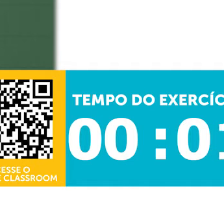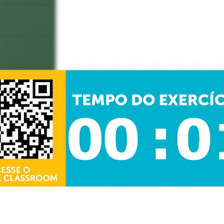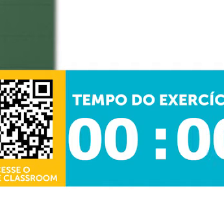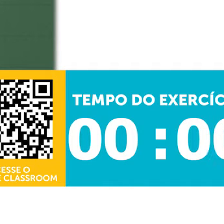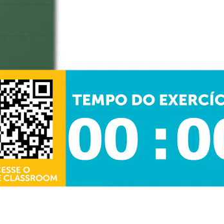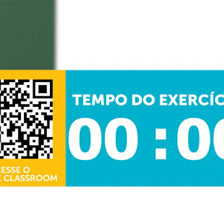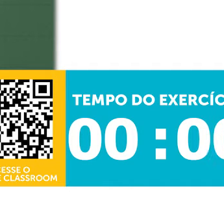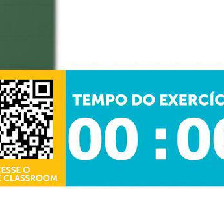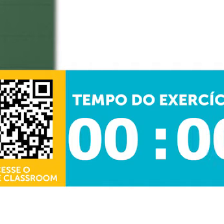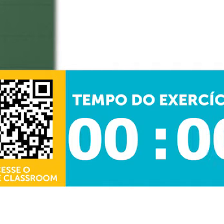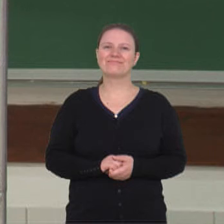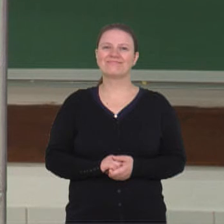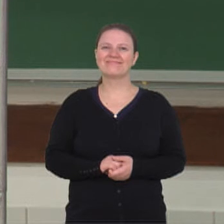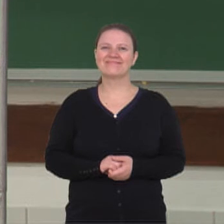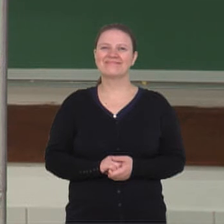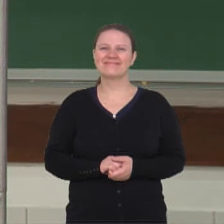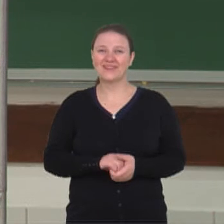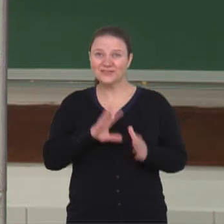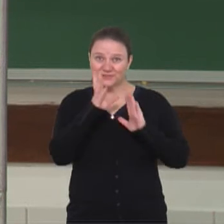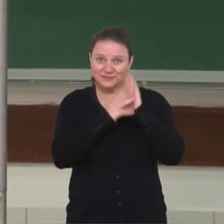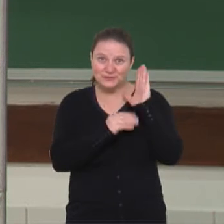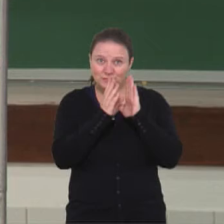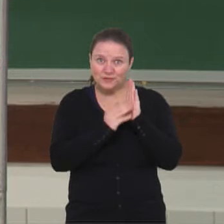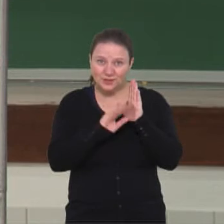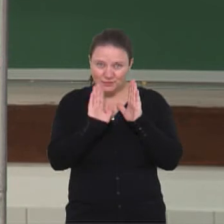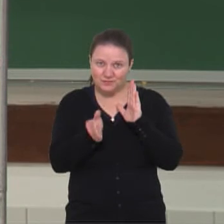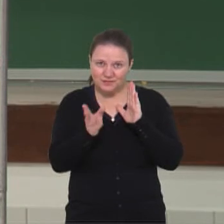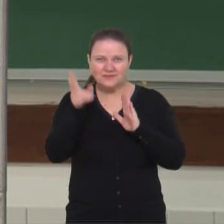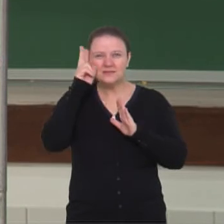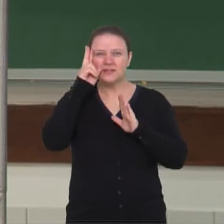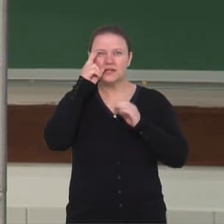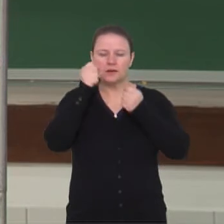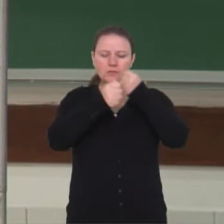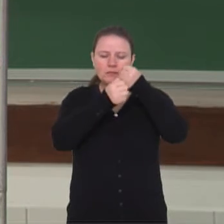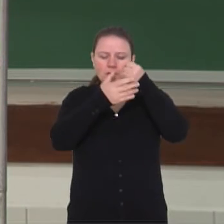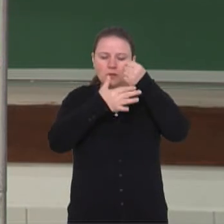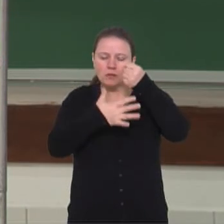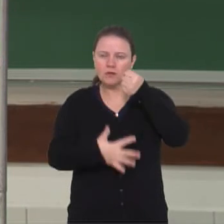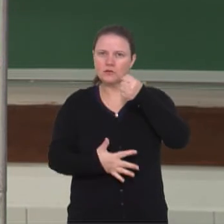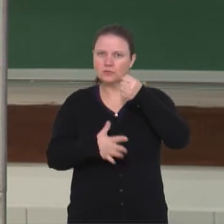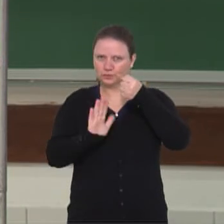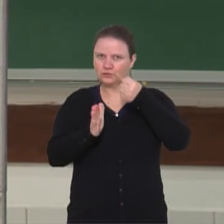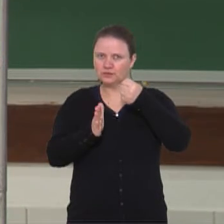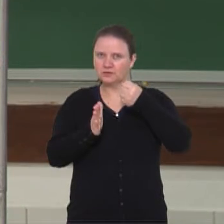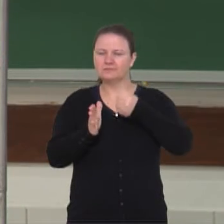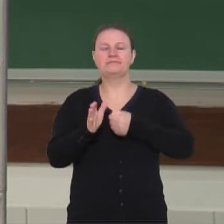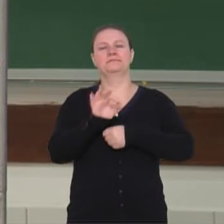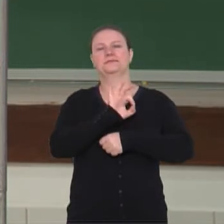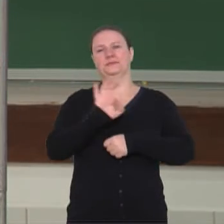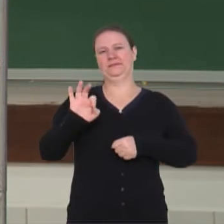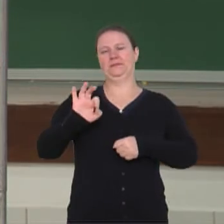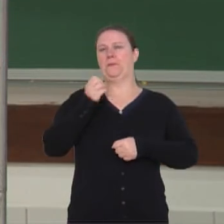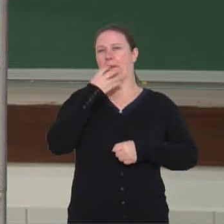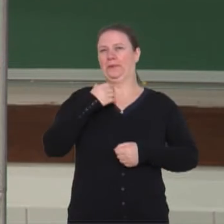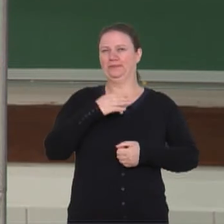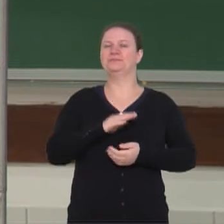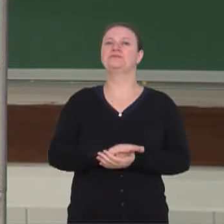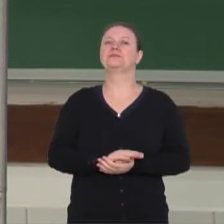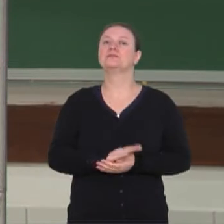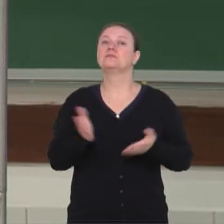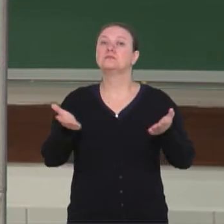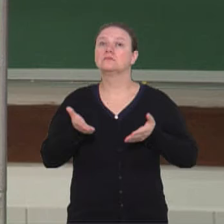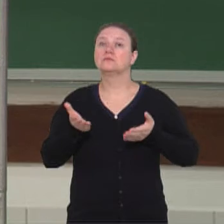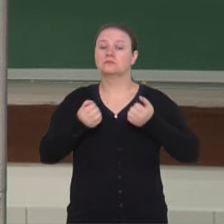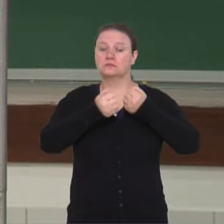Copiaram lá? Lembraram dessa fatoração, algo que vocês fizeram? Ótimo. Então vamos entrar na